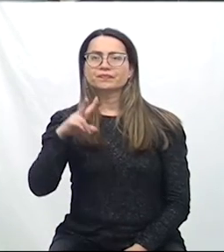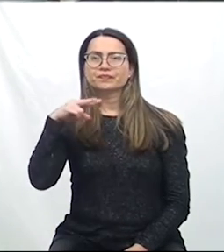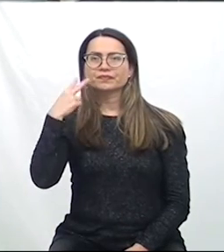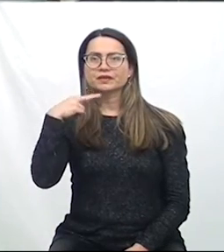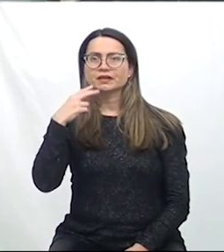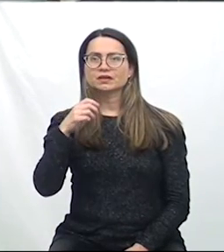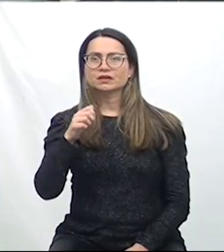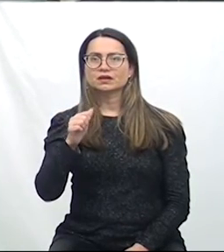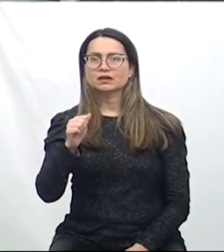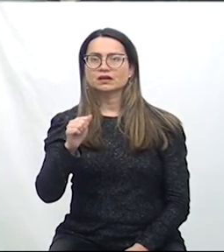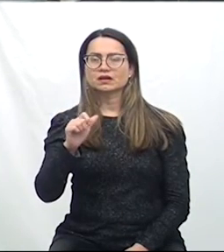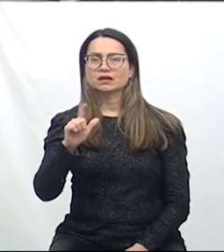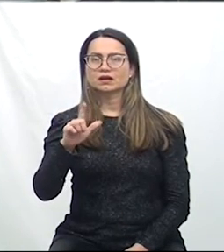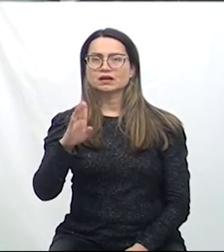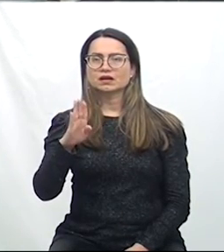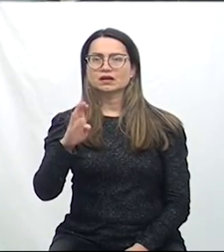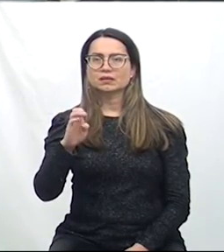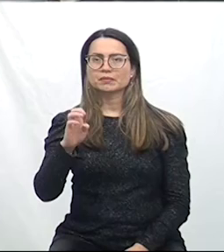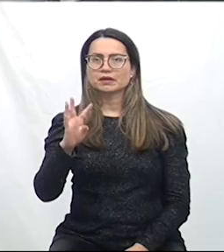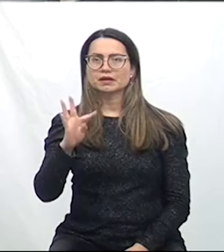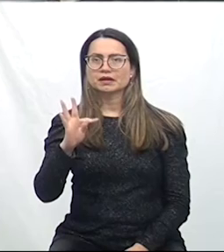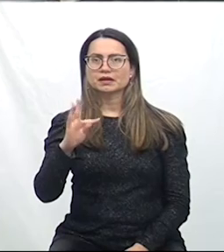Pacheco.